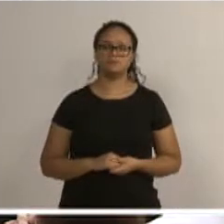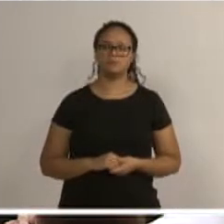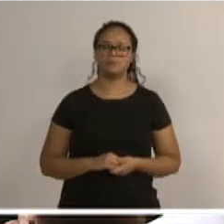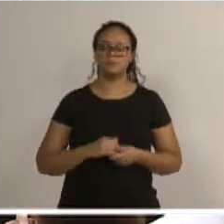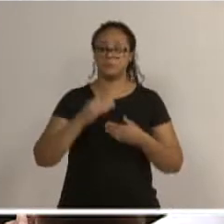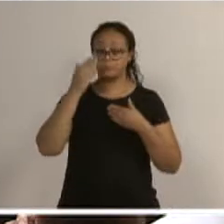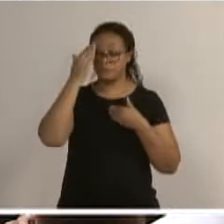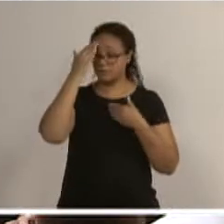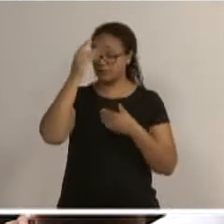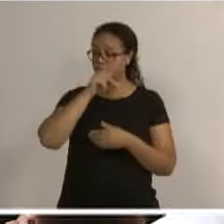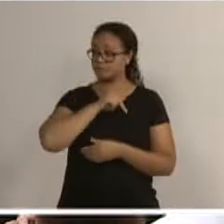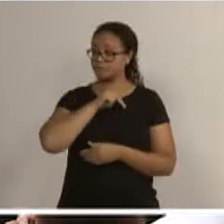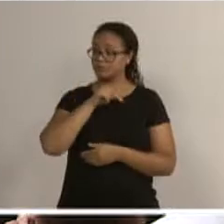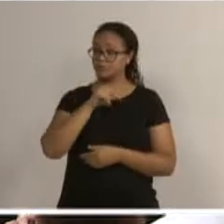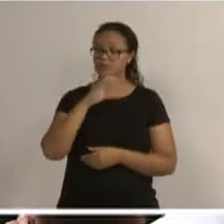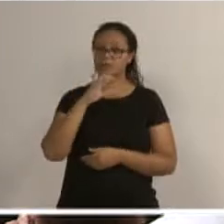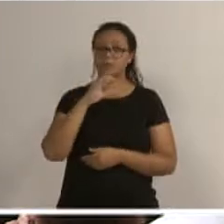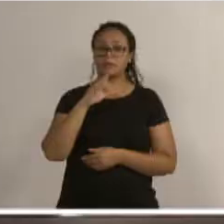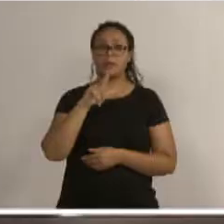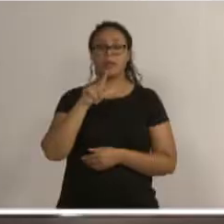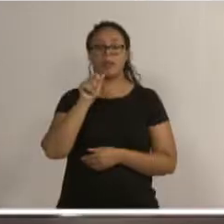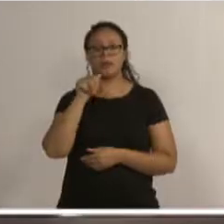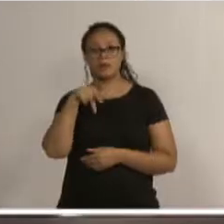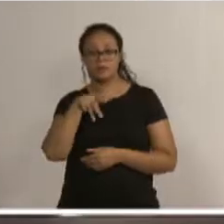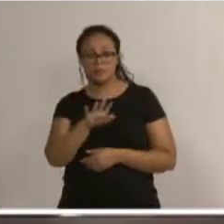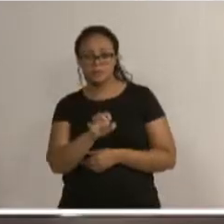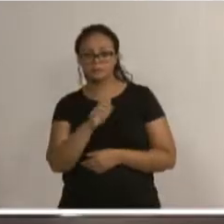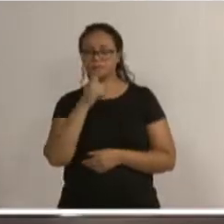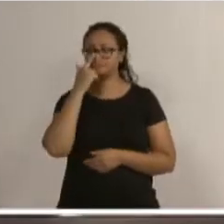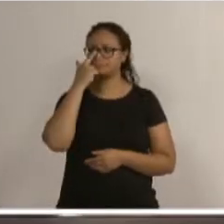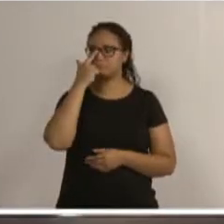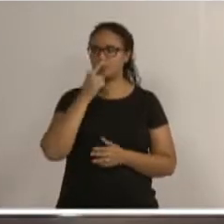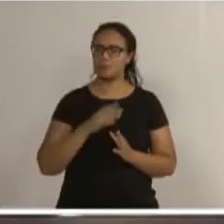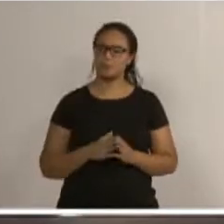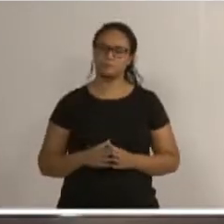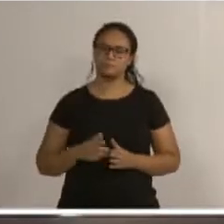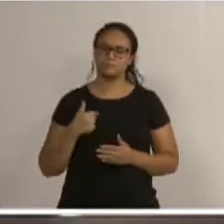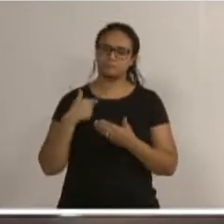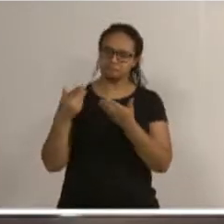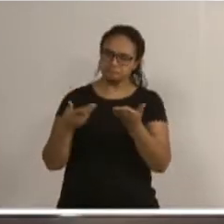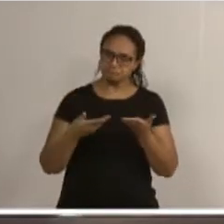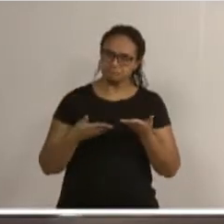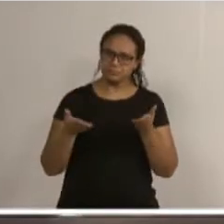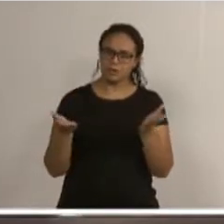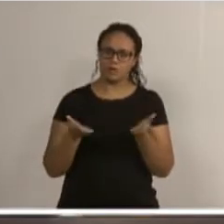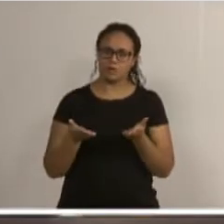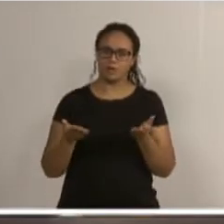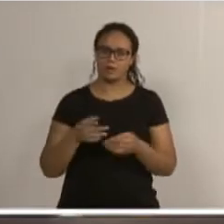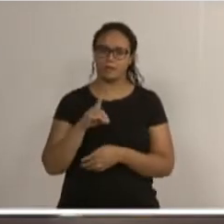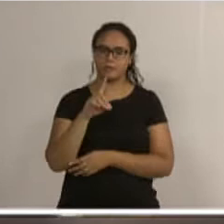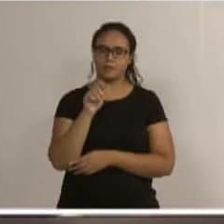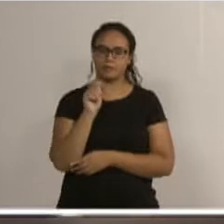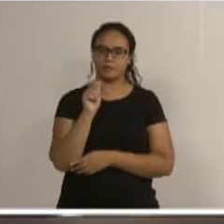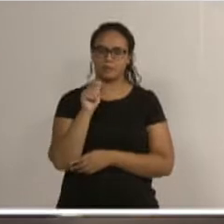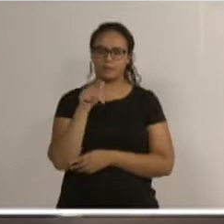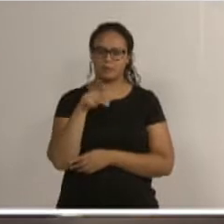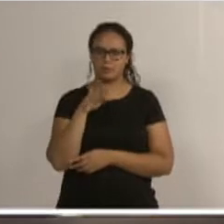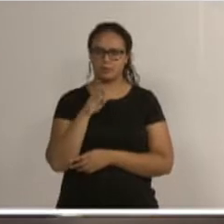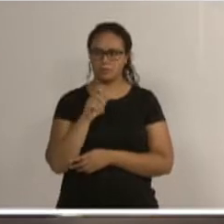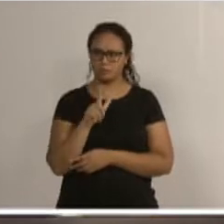Obrigado, presidente, senhor Carlos Lang. Eu quero convidar agora, nesse momento, o senhor Daniel. Vai